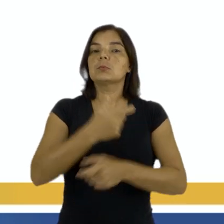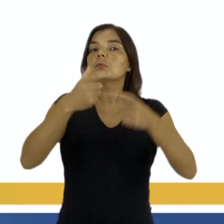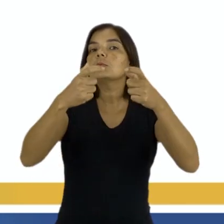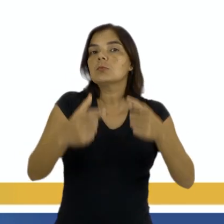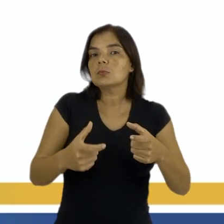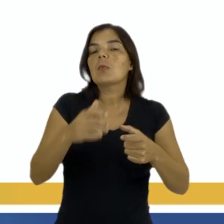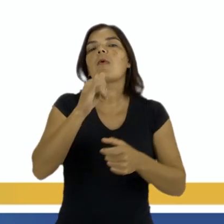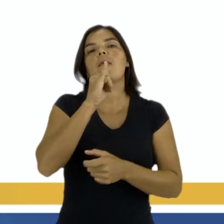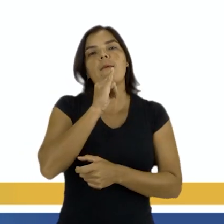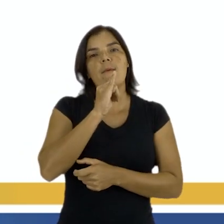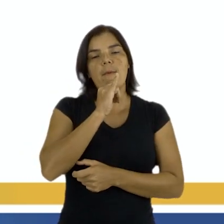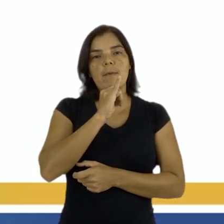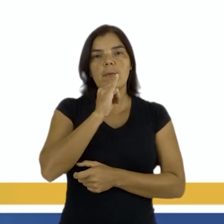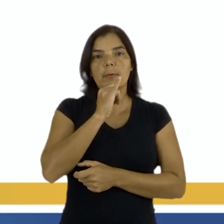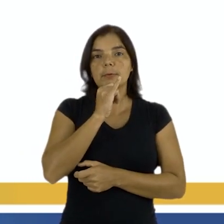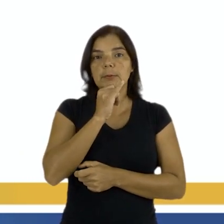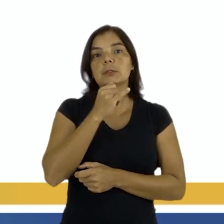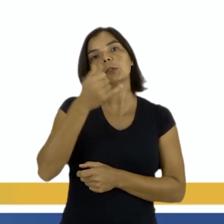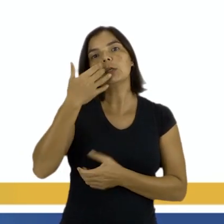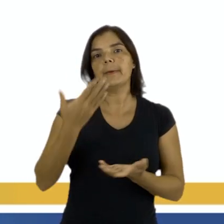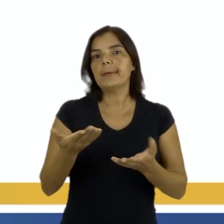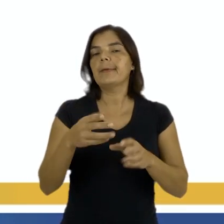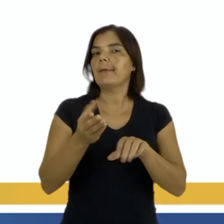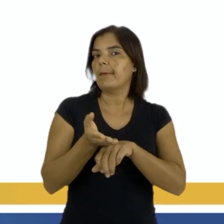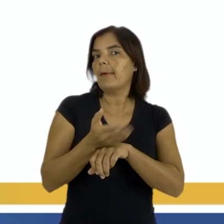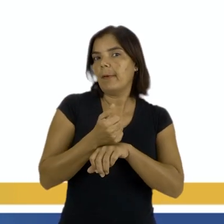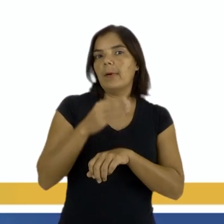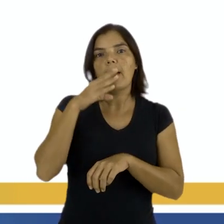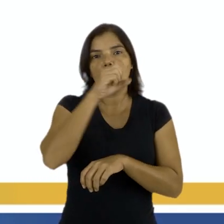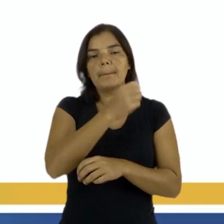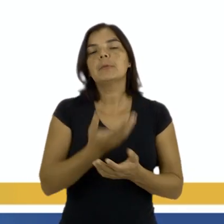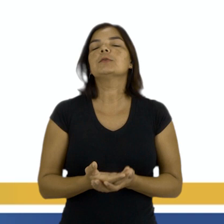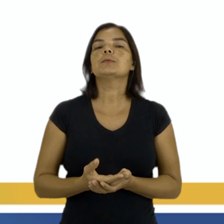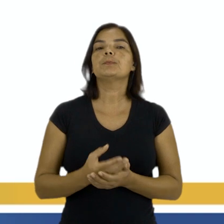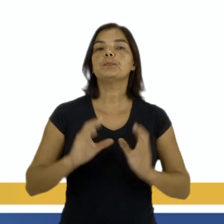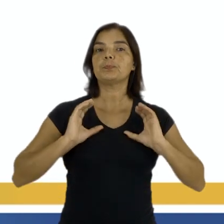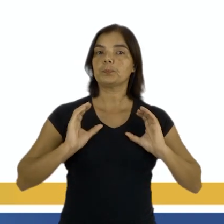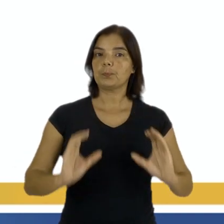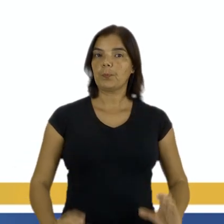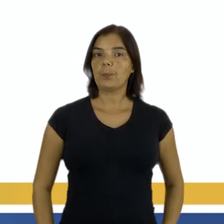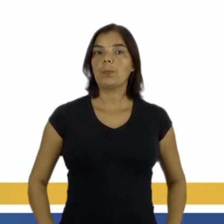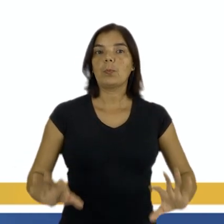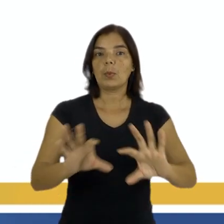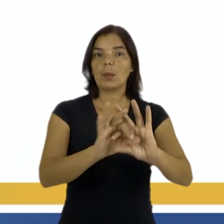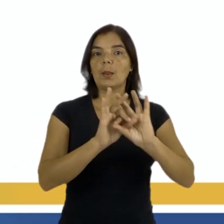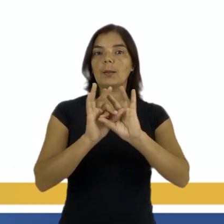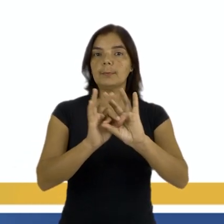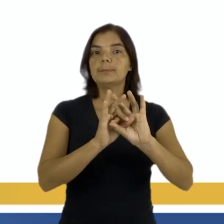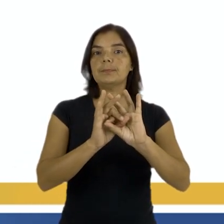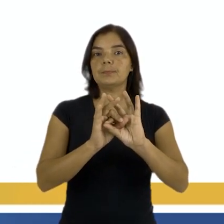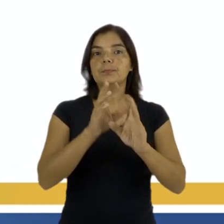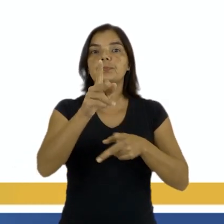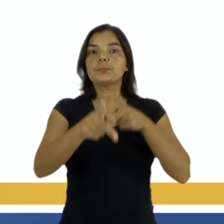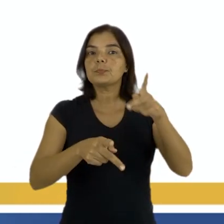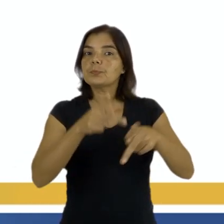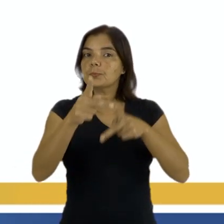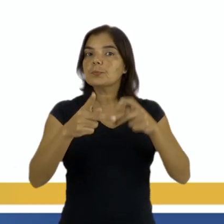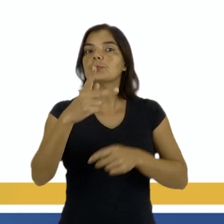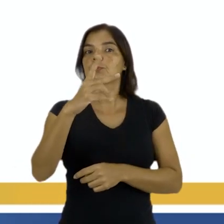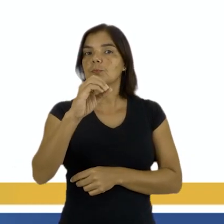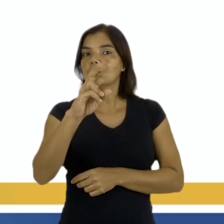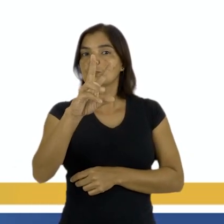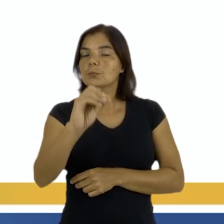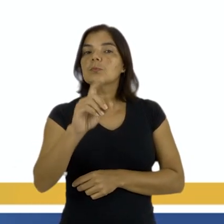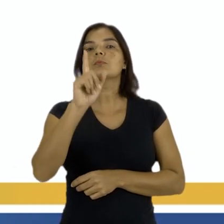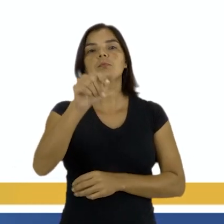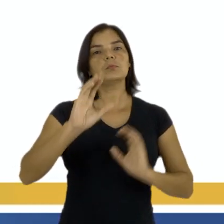território, ainda que provisoriamente. E o cidadão, por sua vez, está mais ligado ao conceito de povo, pois